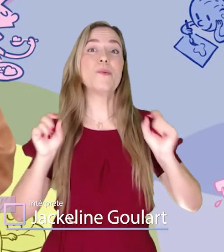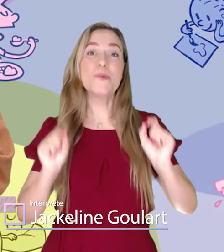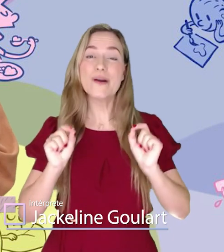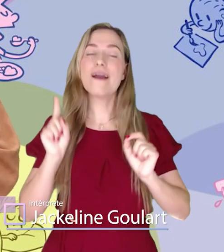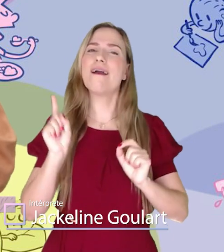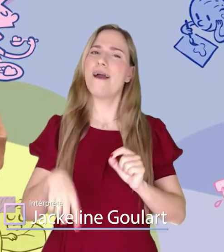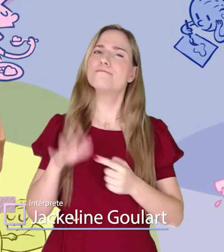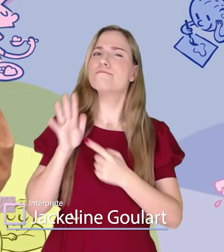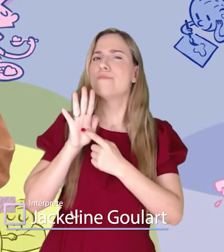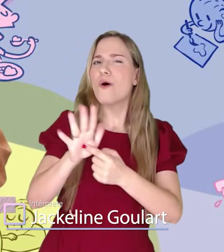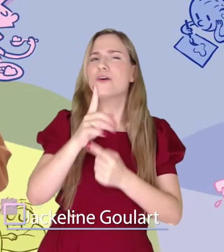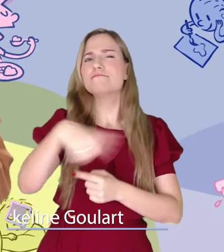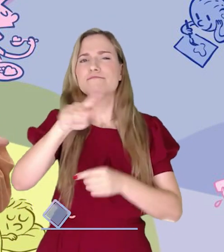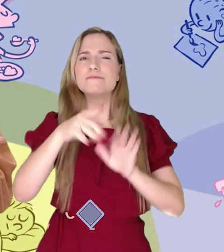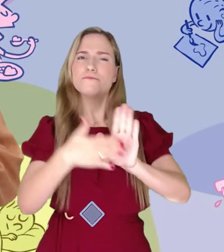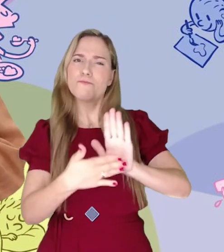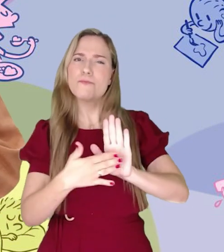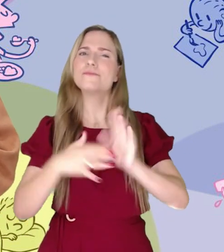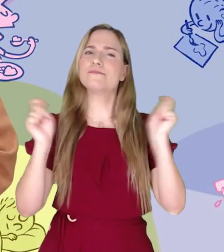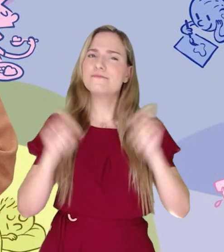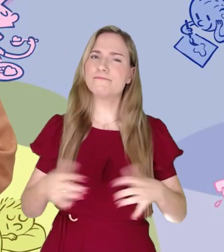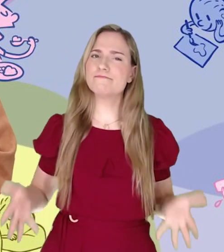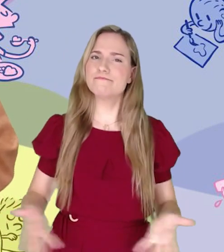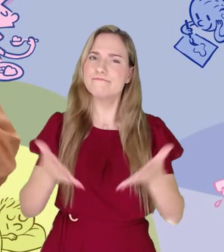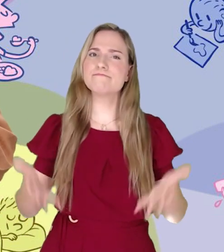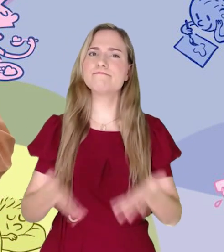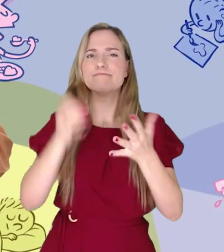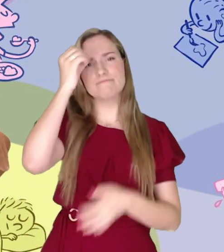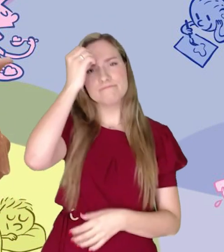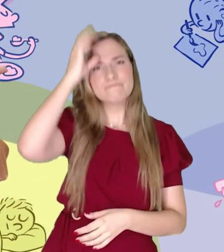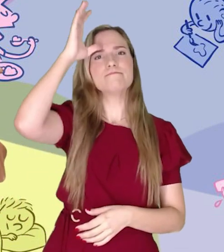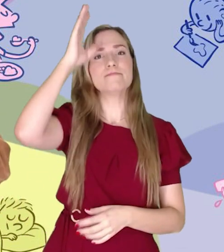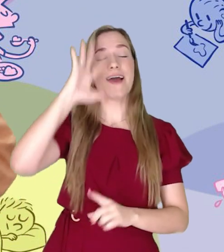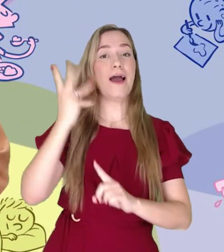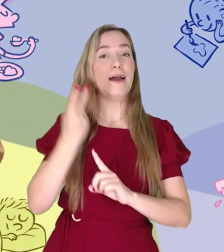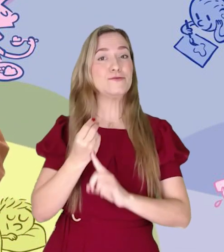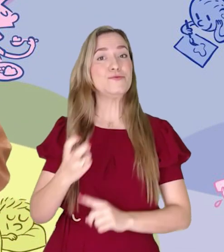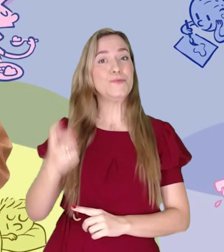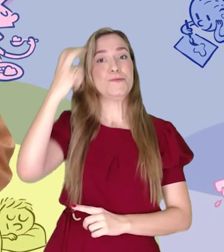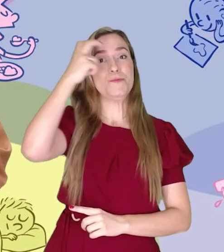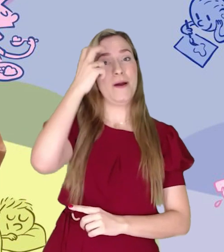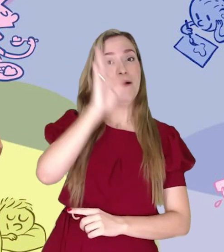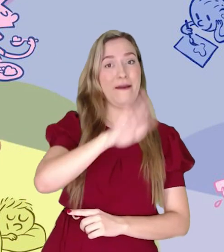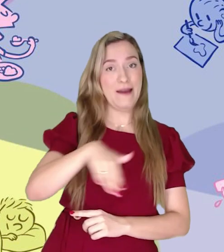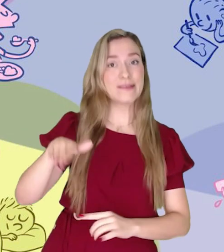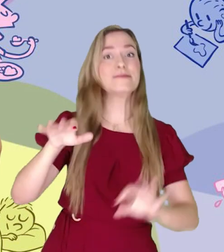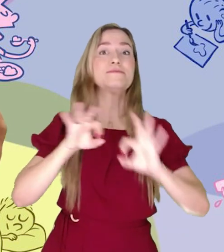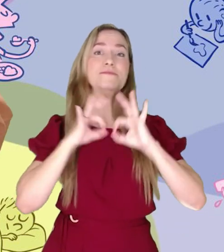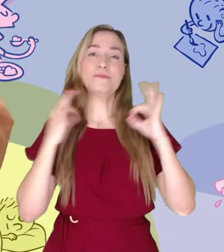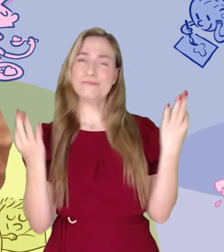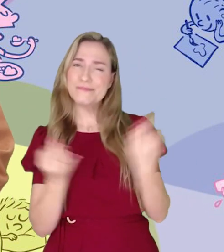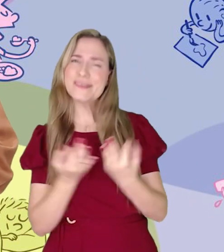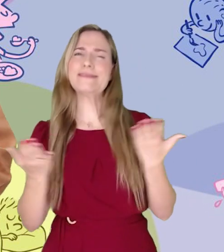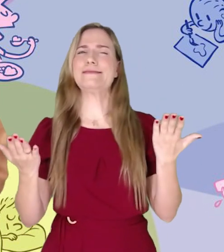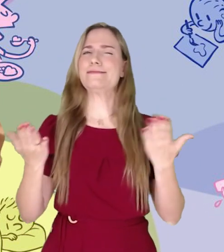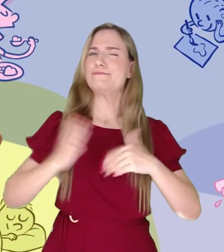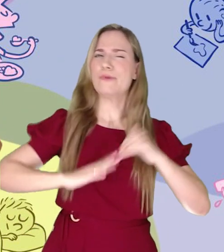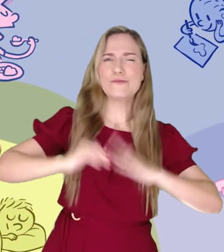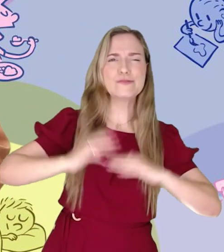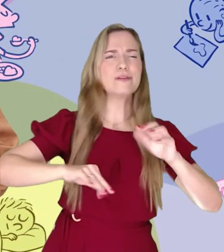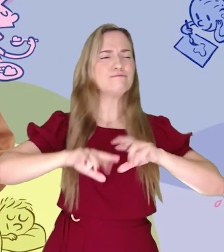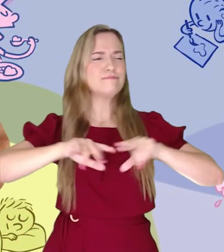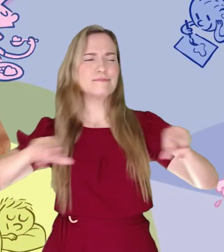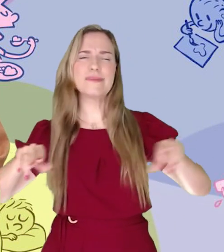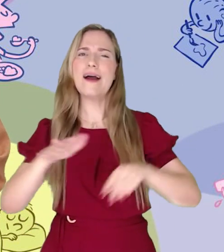sugerir propostas que possam contribuir para a ampliação do repertório artístico e cultural das crianças, famílias